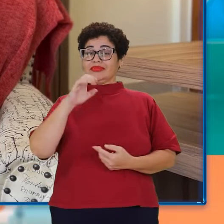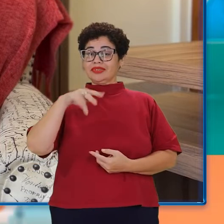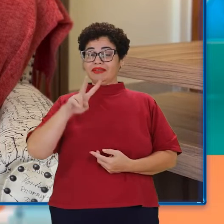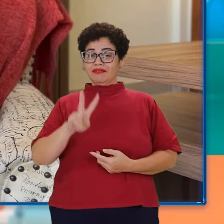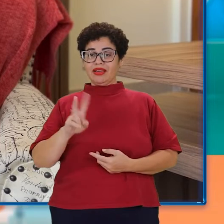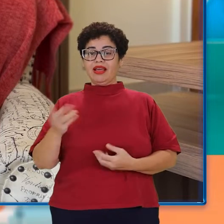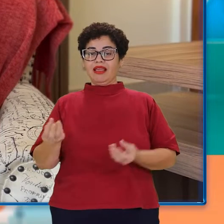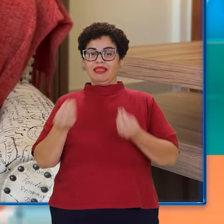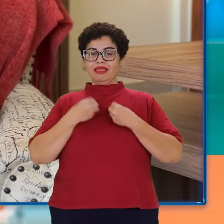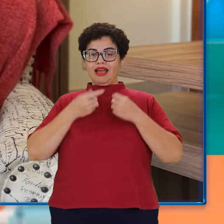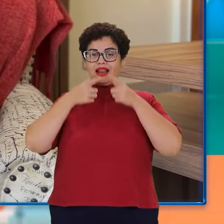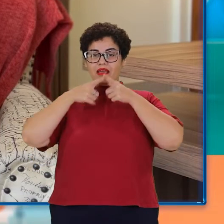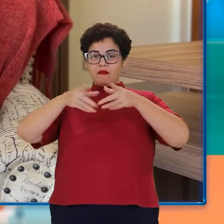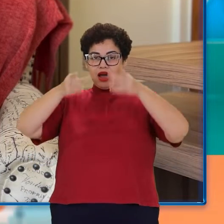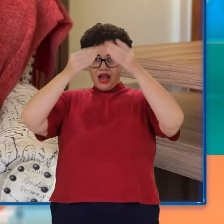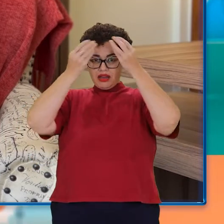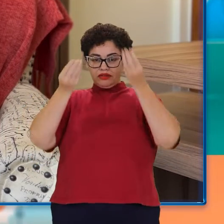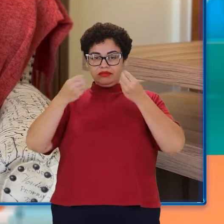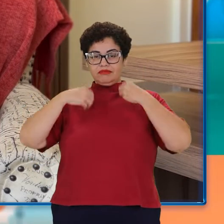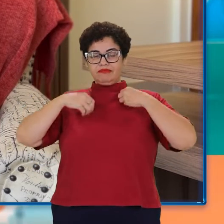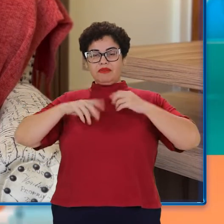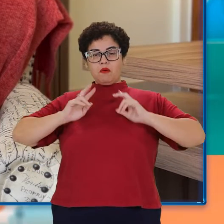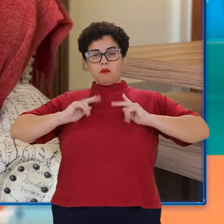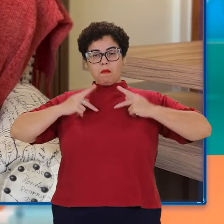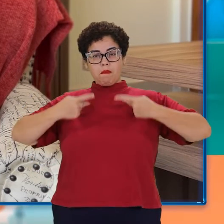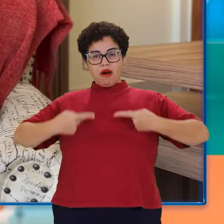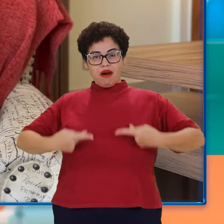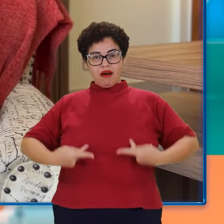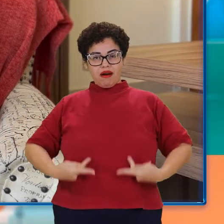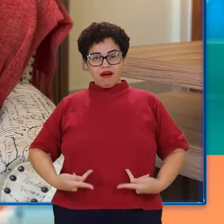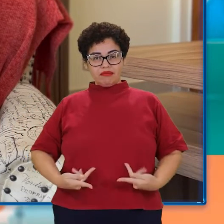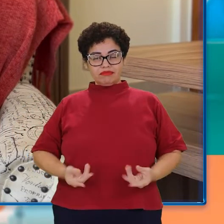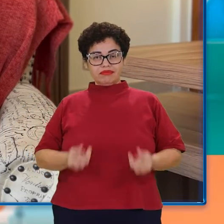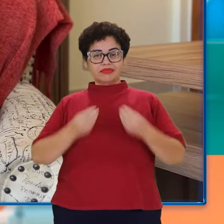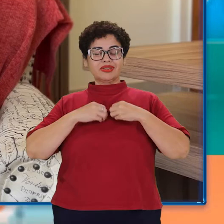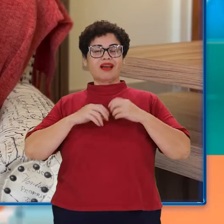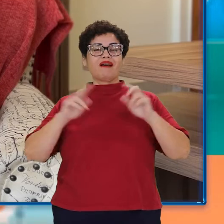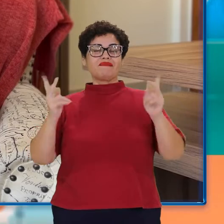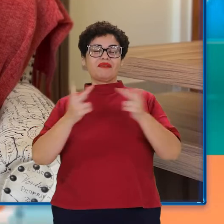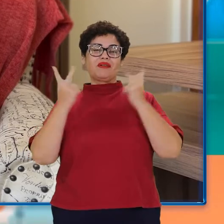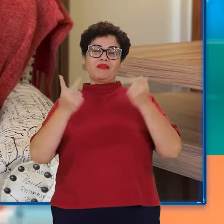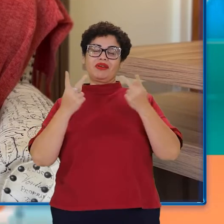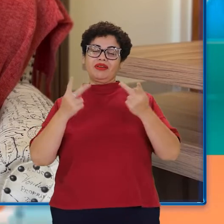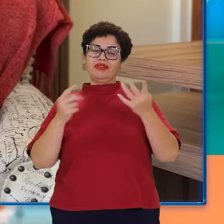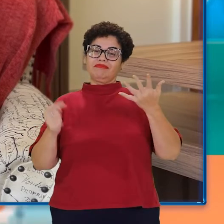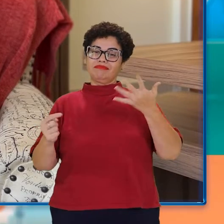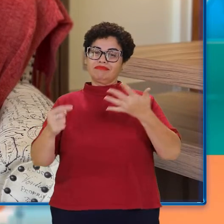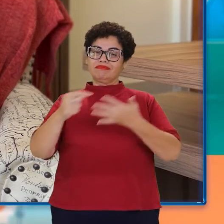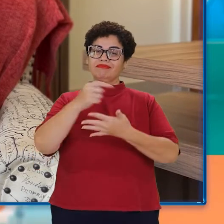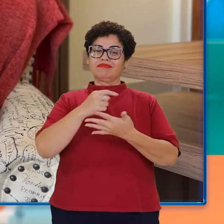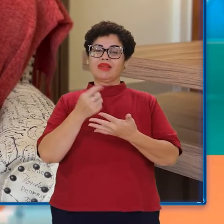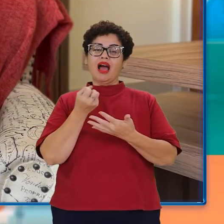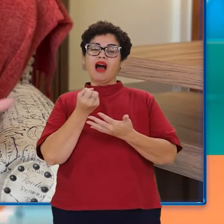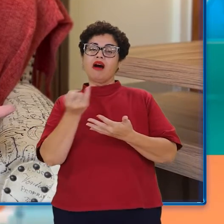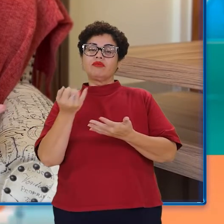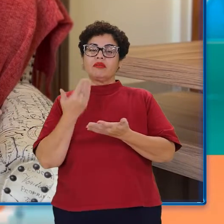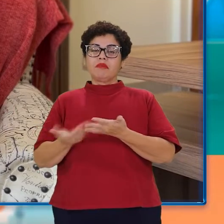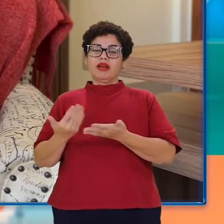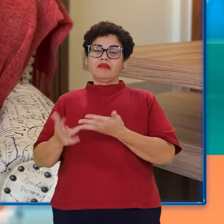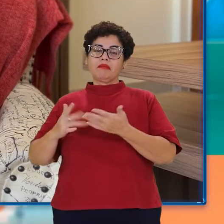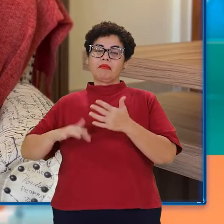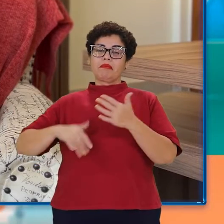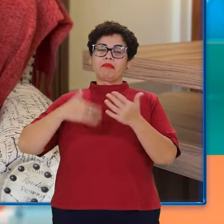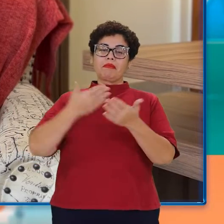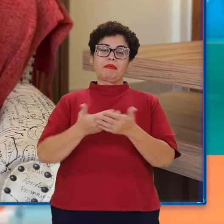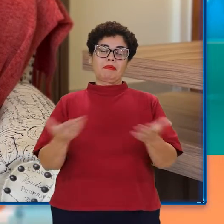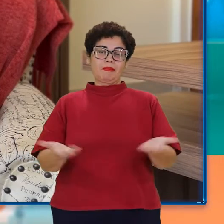é essa linguagem que resgata essa humanidade e que valoriza esses aspectos que infelizmente a gente